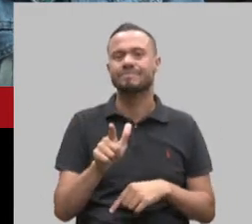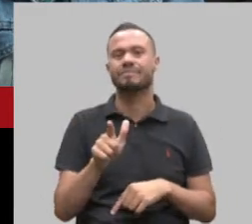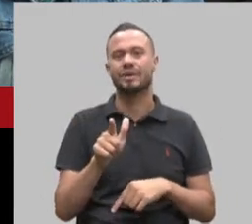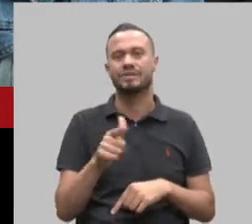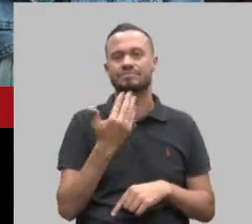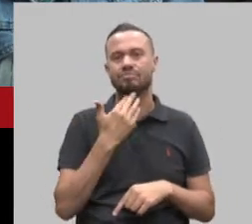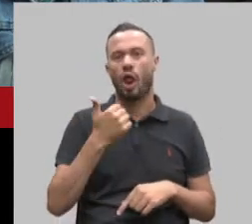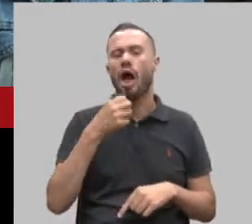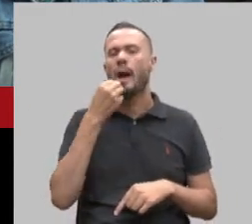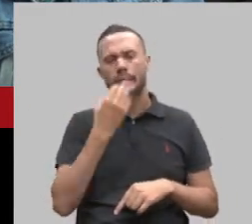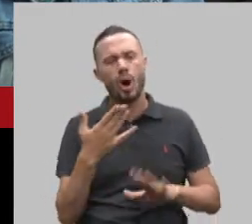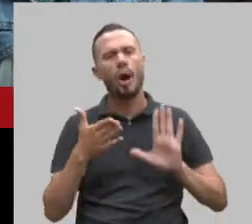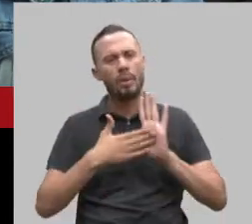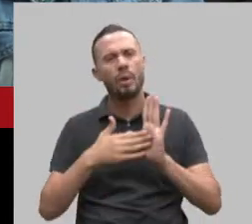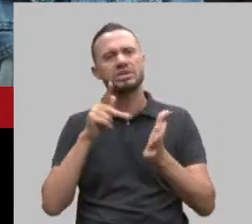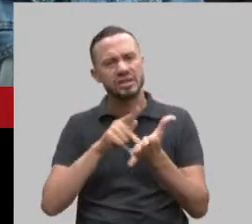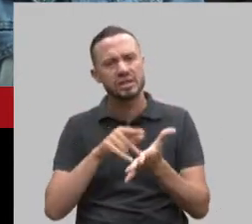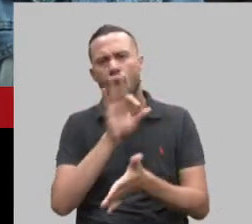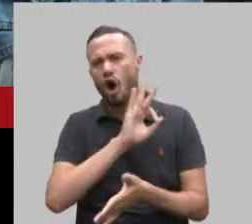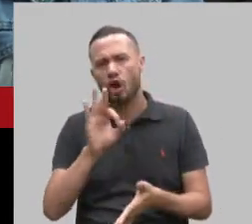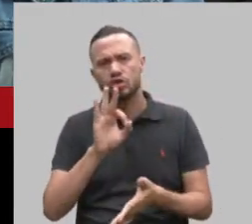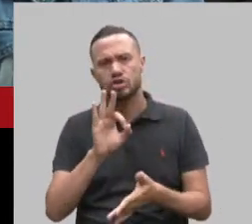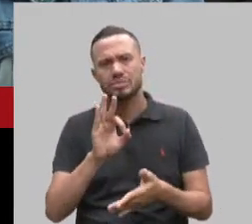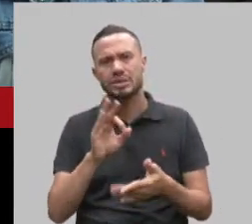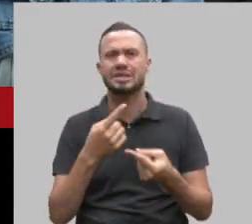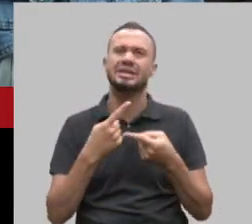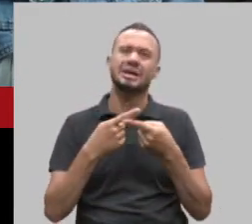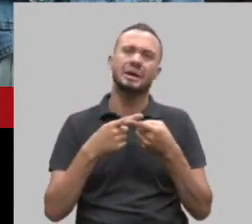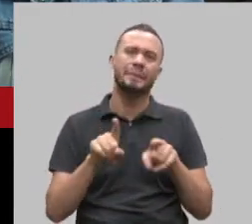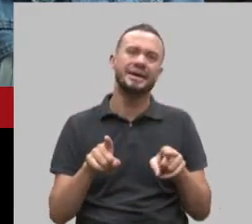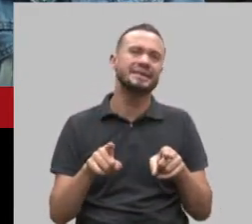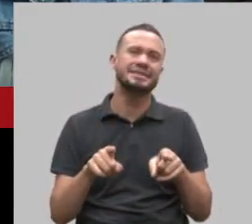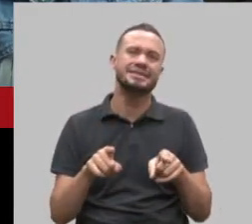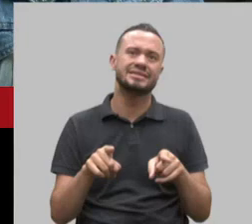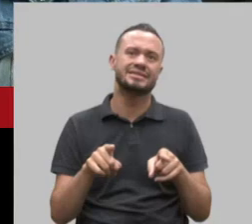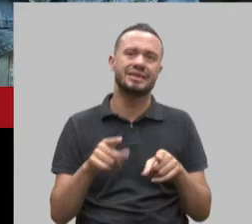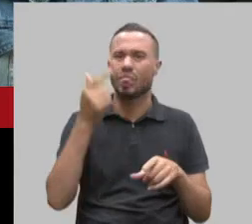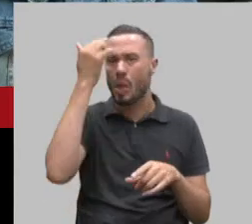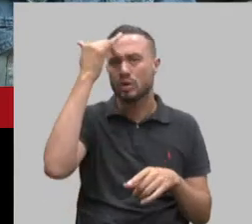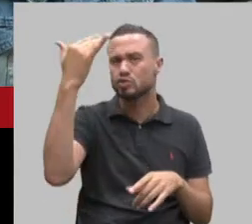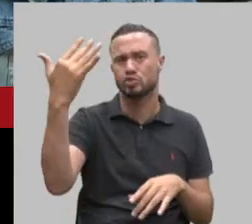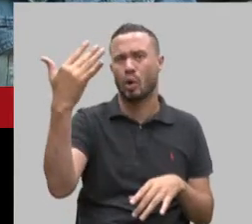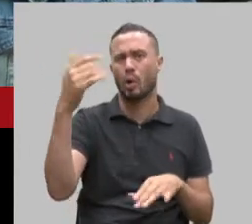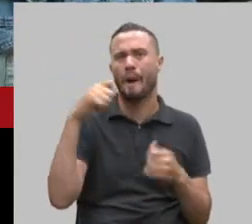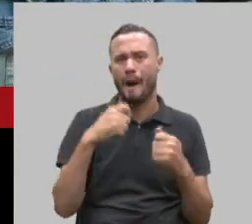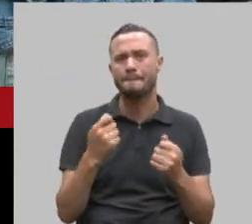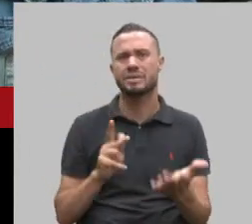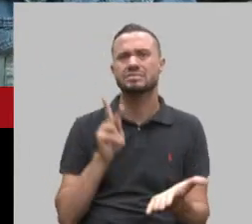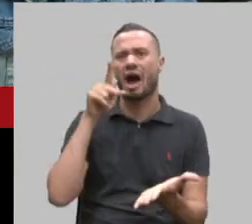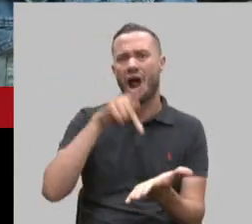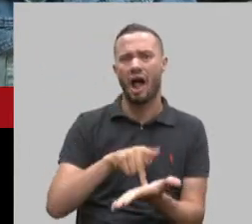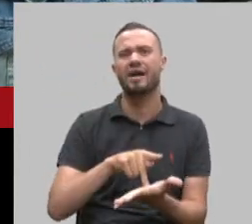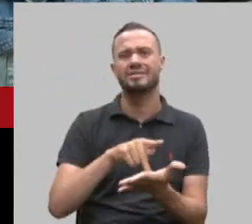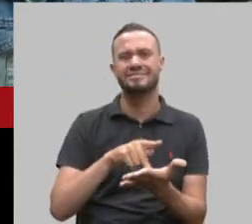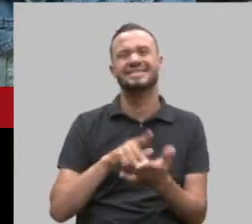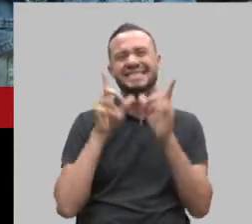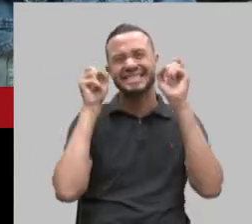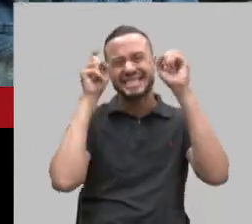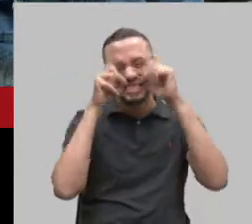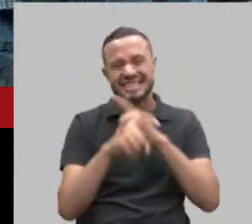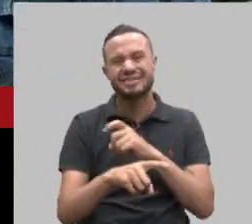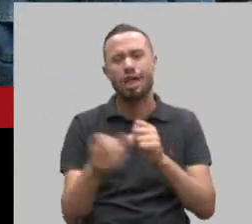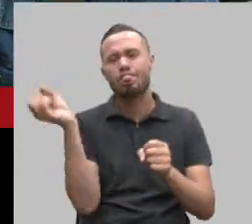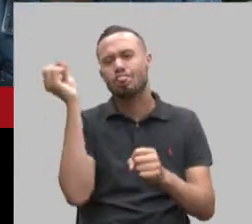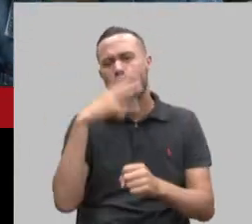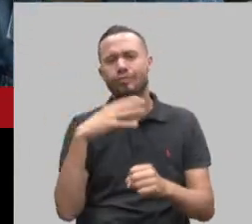boa é uma proposta utópica só que a gente não vive num sonho então é é muito difícil aplicar novas salas